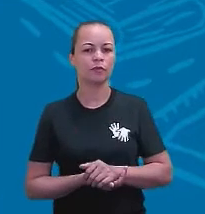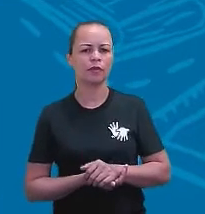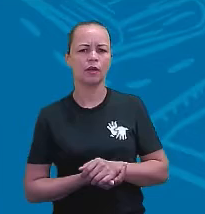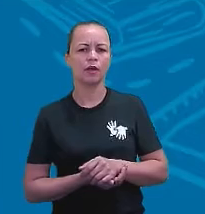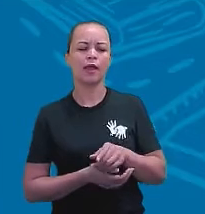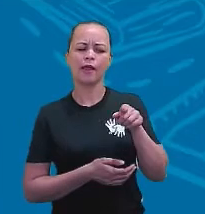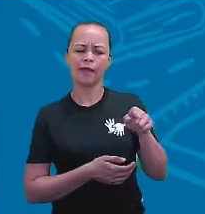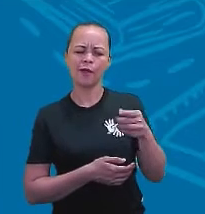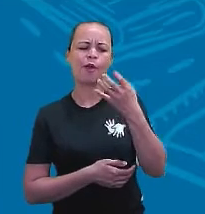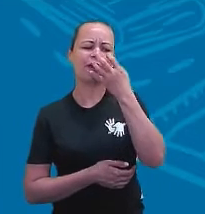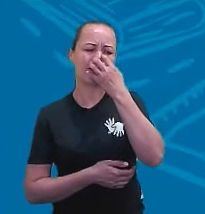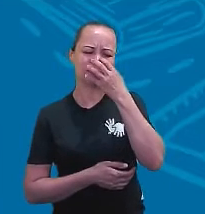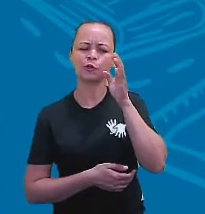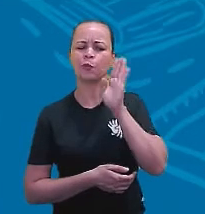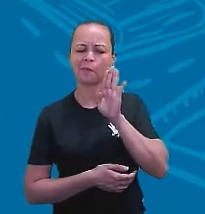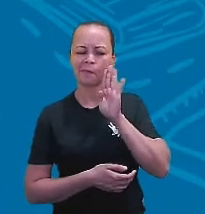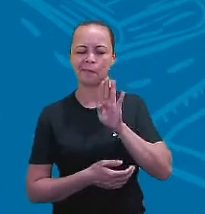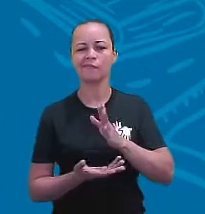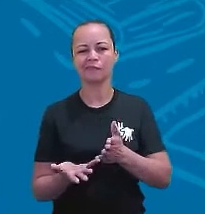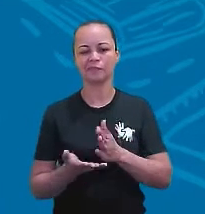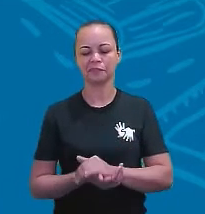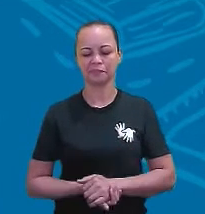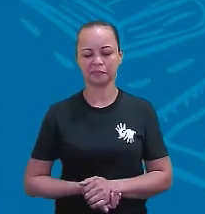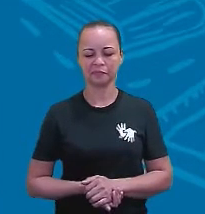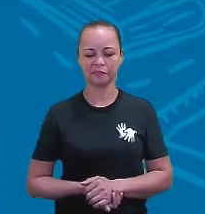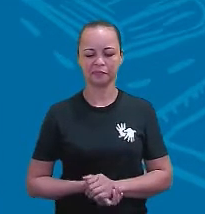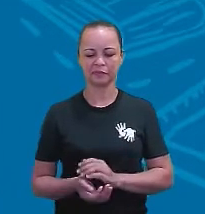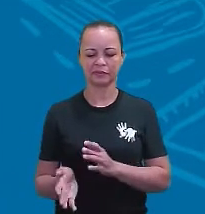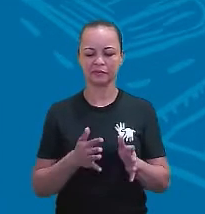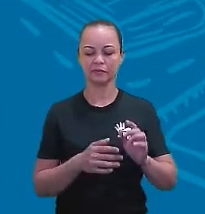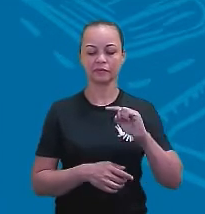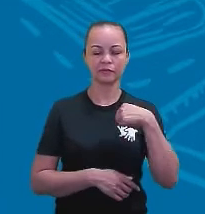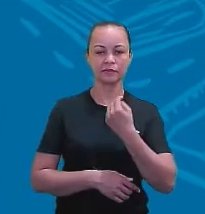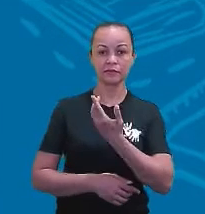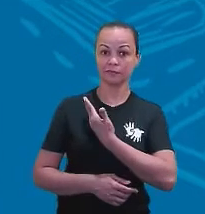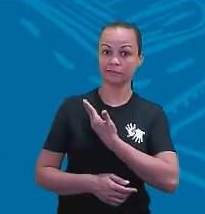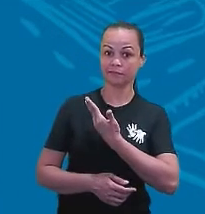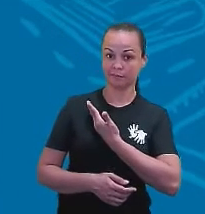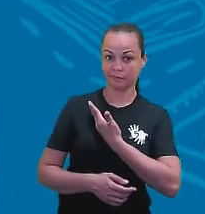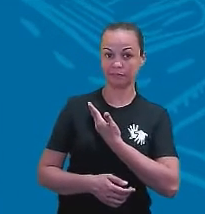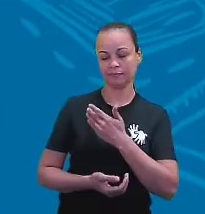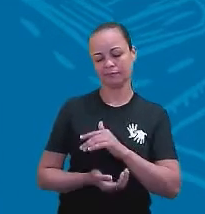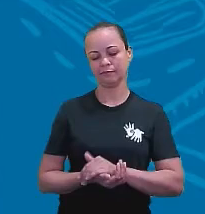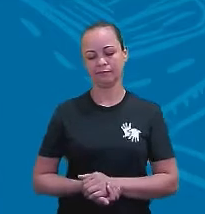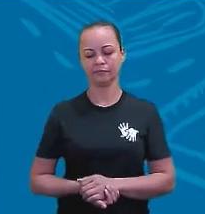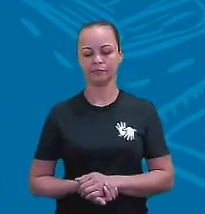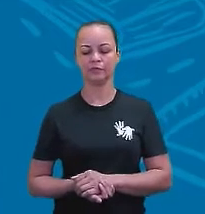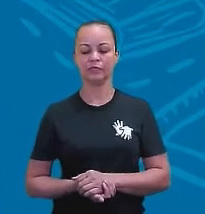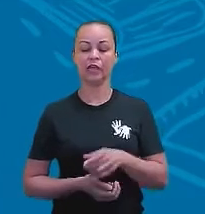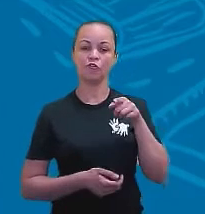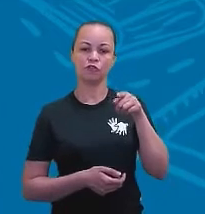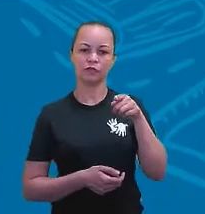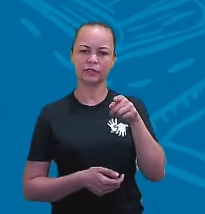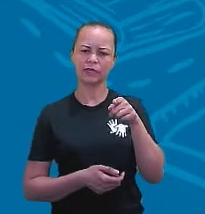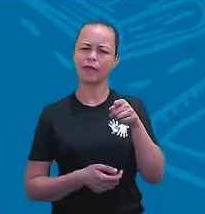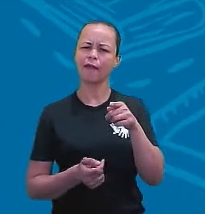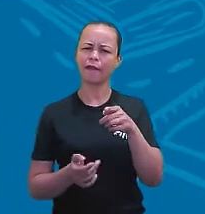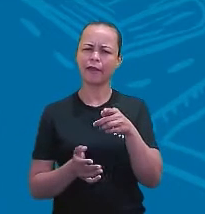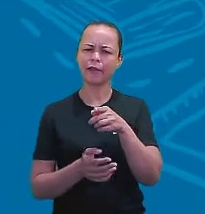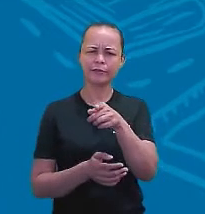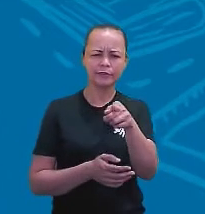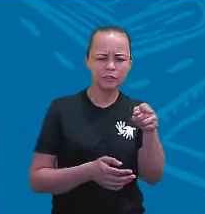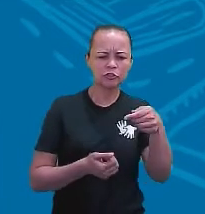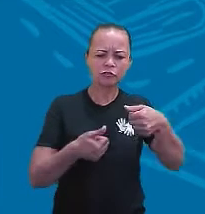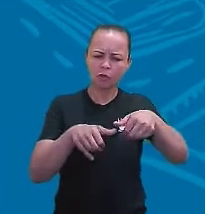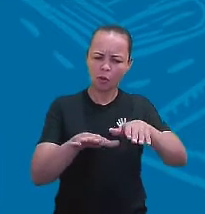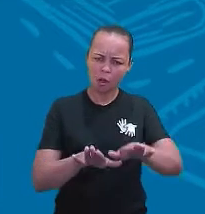We are friends, nós somos amigos. You are here, vocês estão